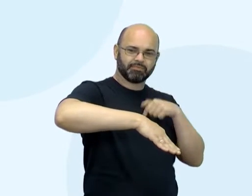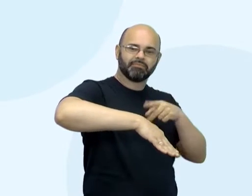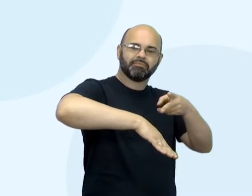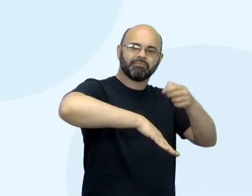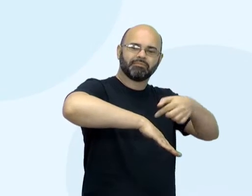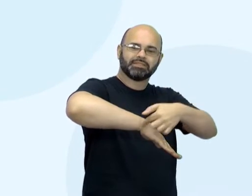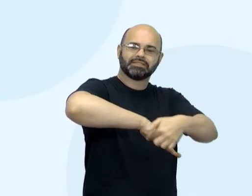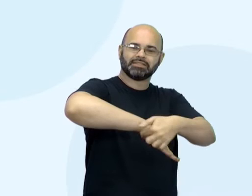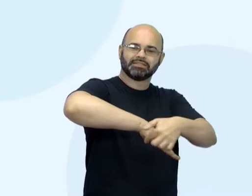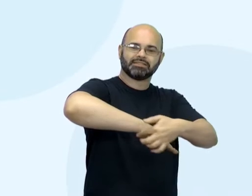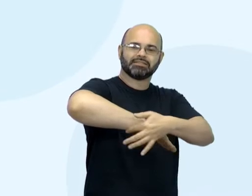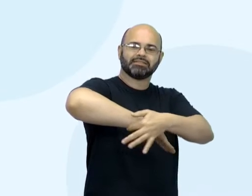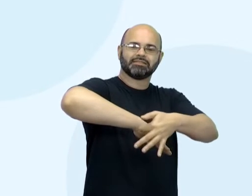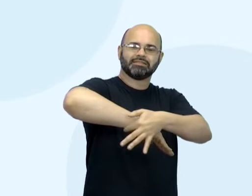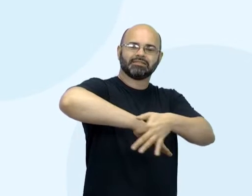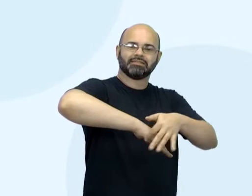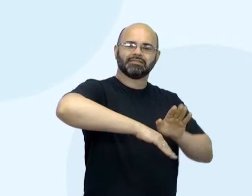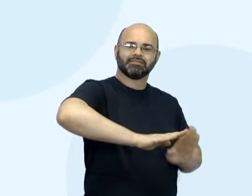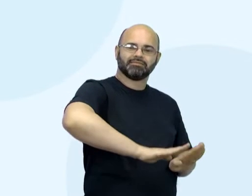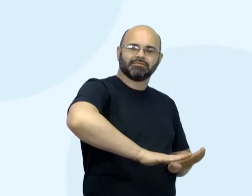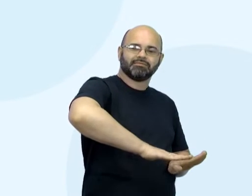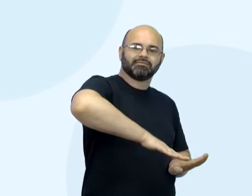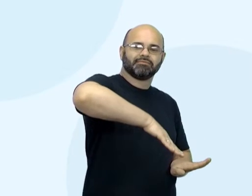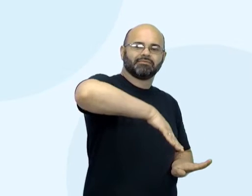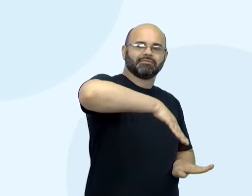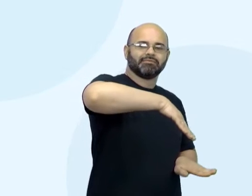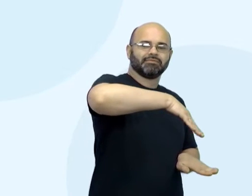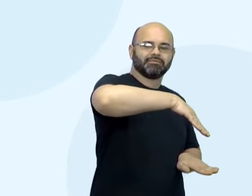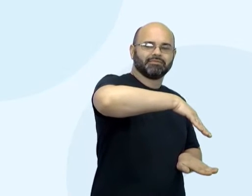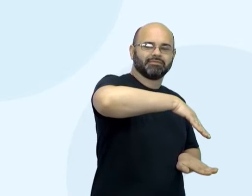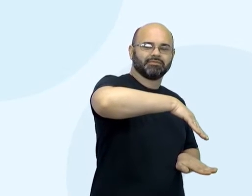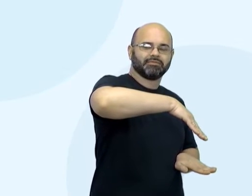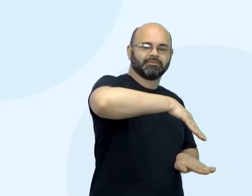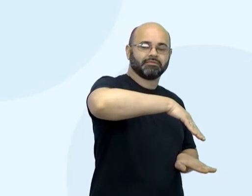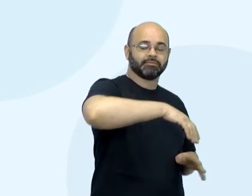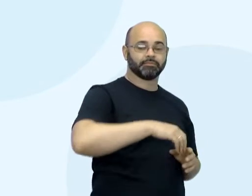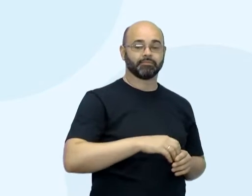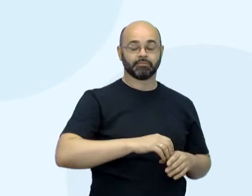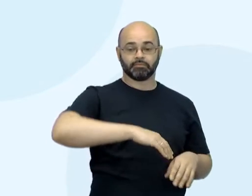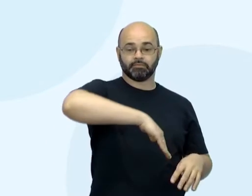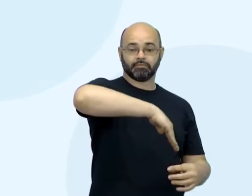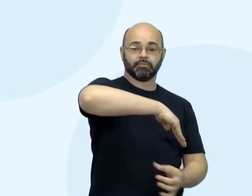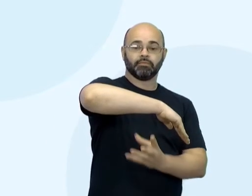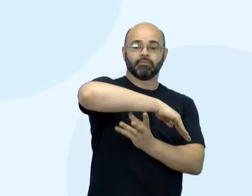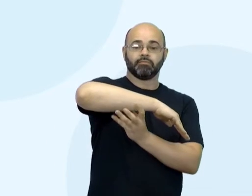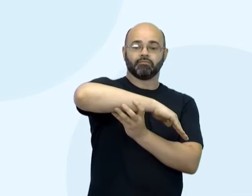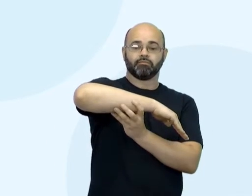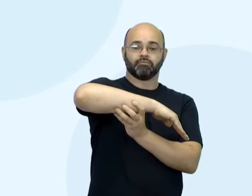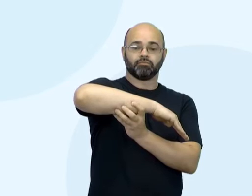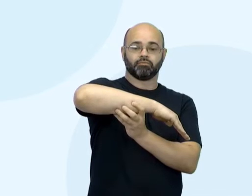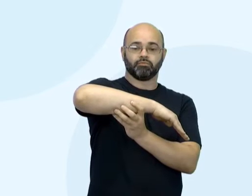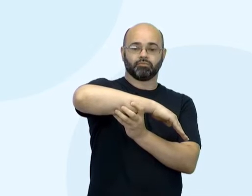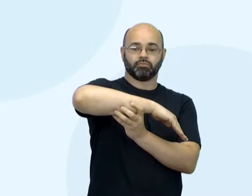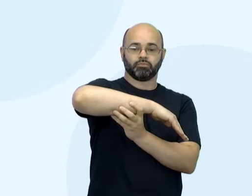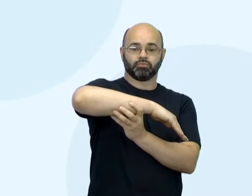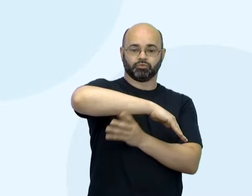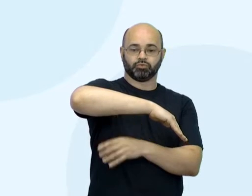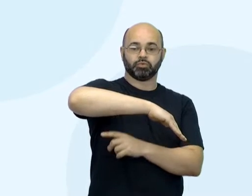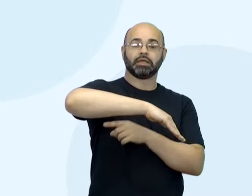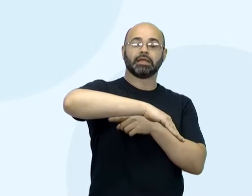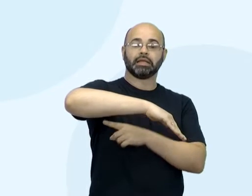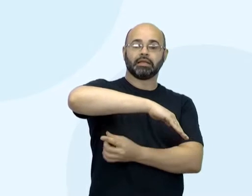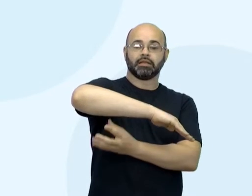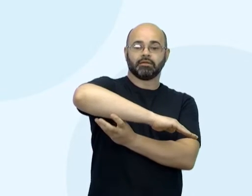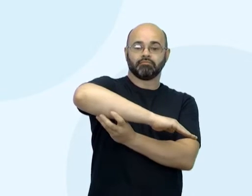calcanhar. Quando você levanta o calcanhar, existe um músculo que é